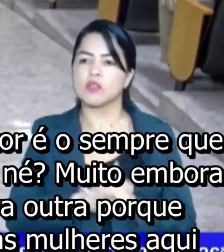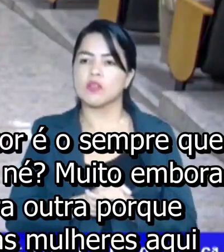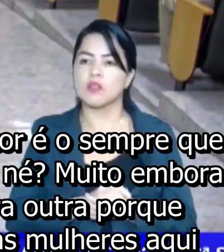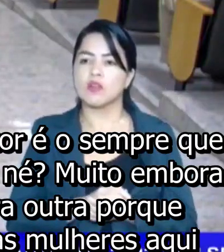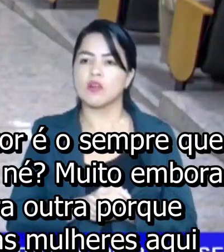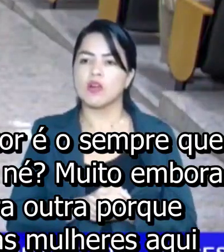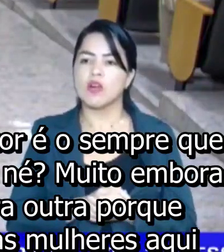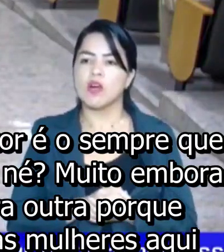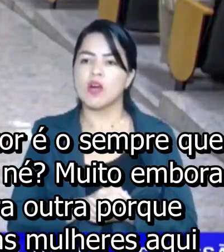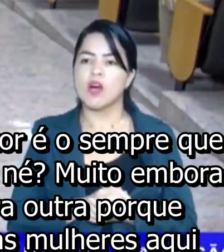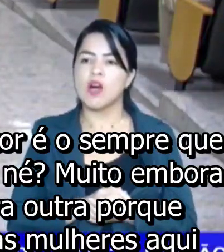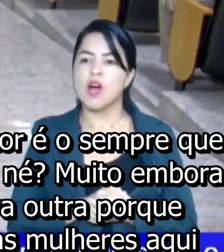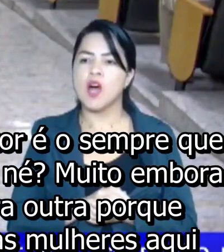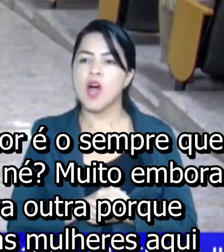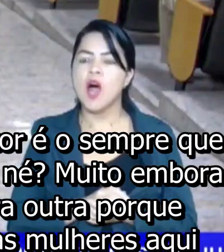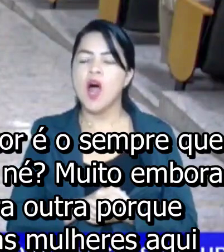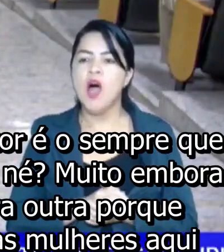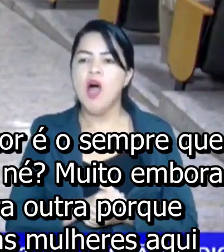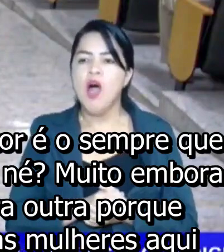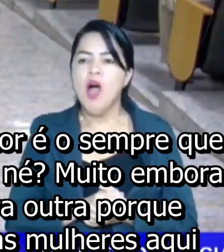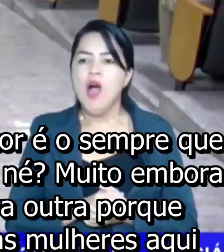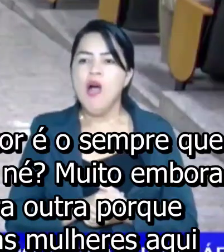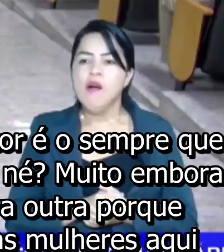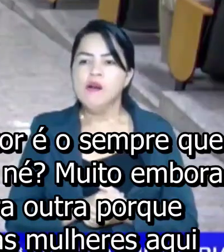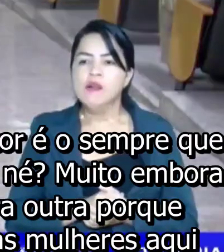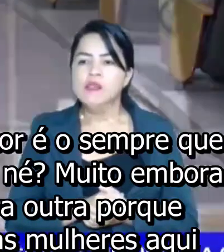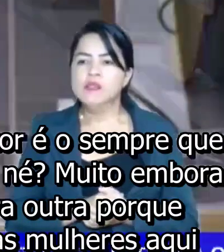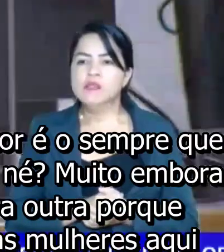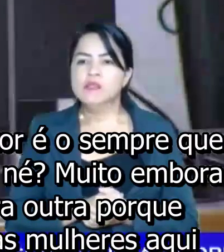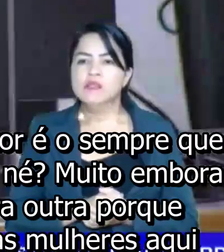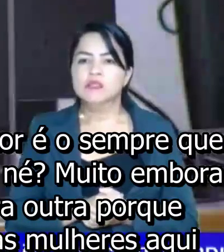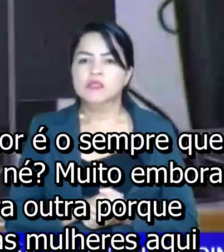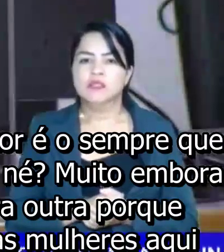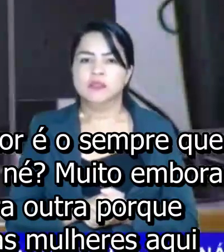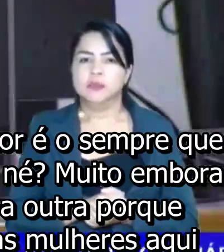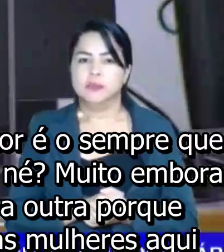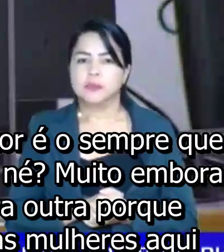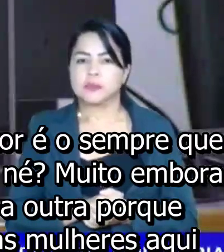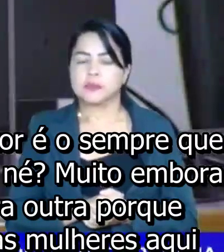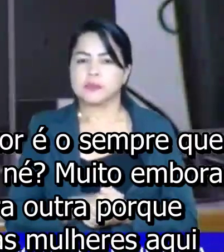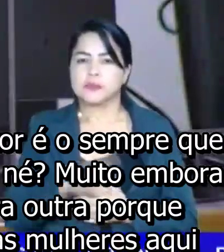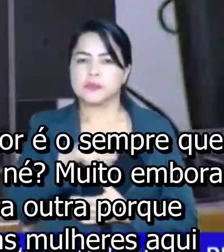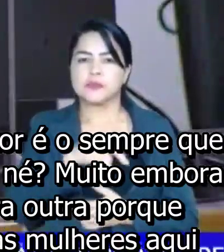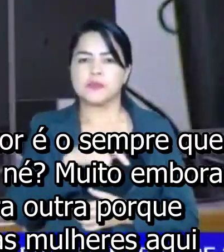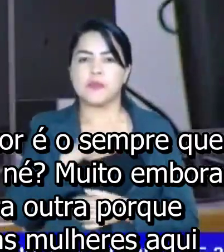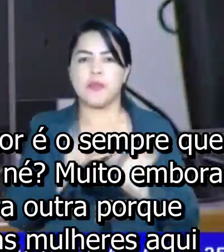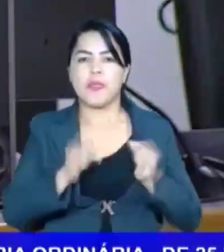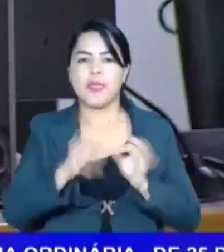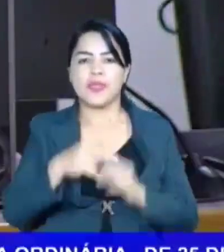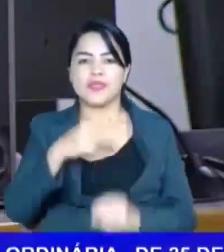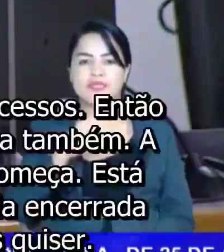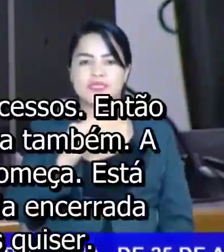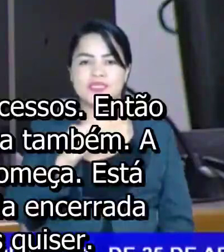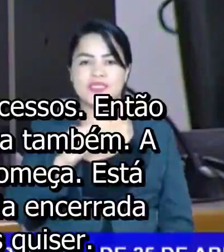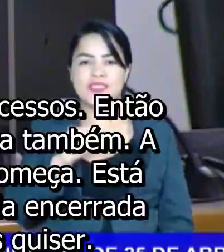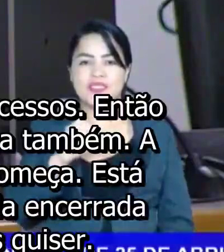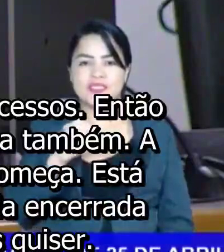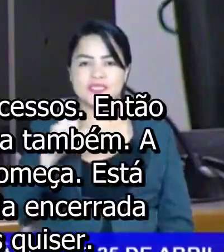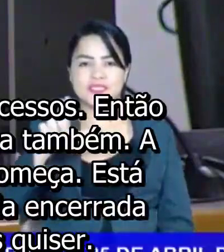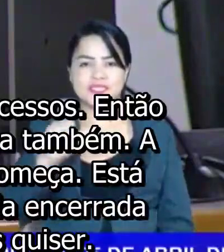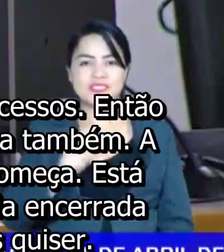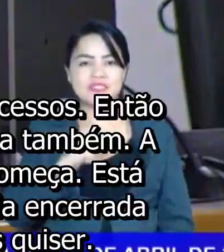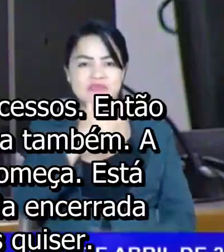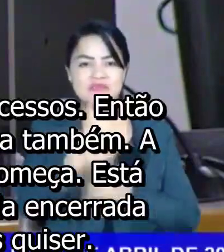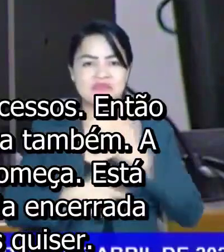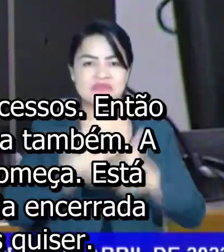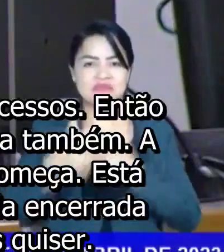vou fazer assim, eu vou dando palavra para um para outro, porque senão a gente hoje, a Paola... Em sua mesa, desembargador João Lages.